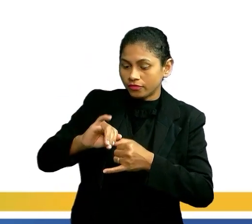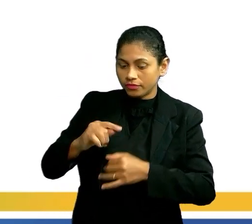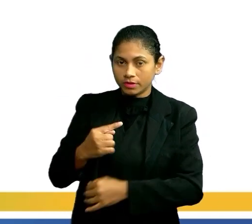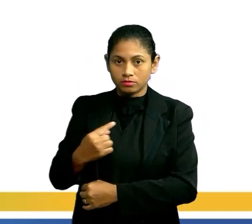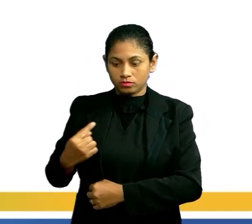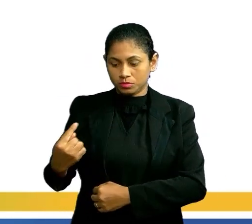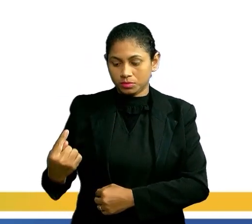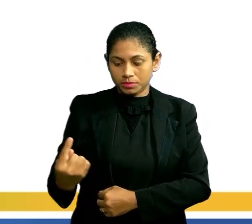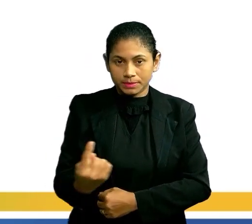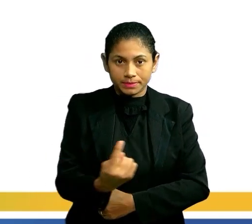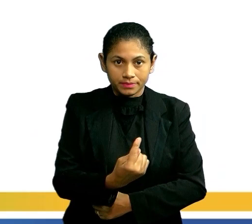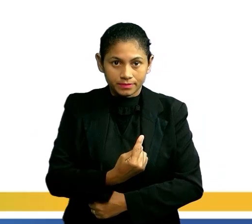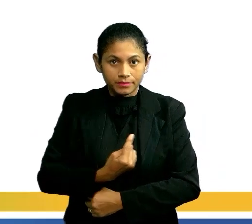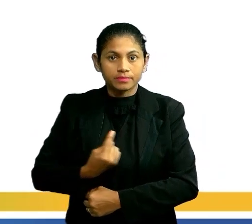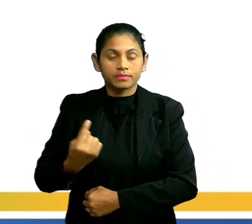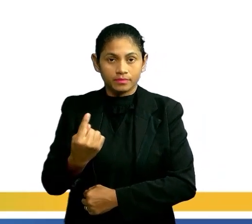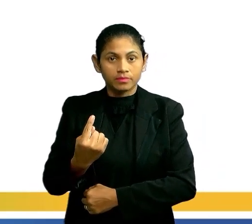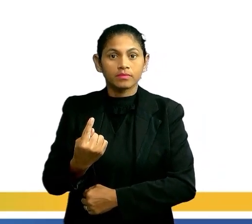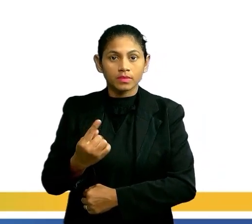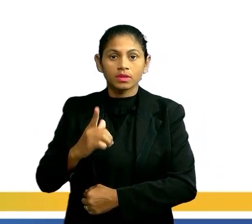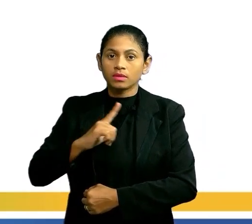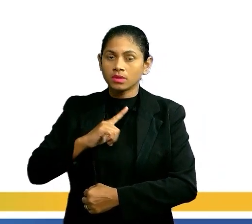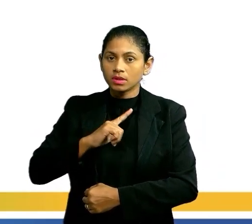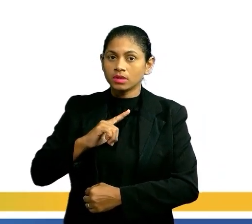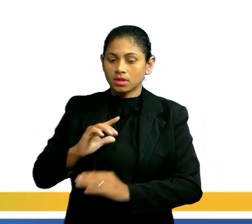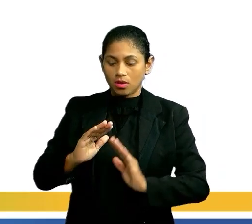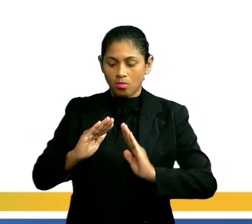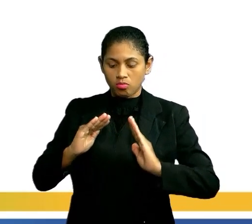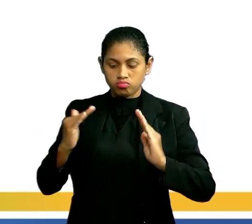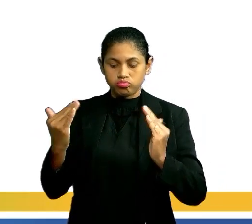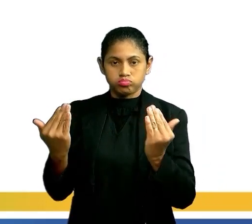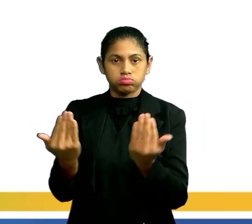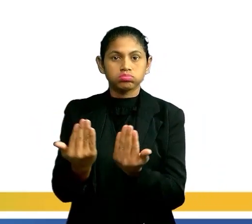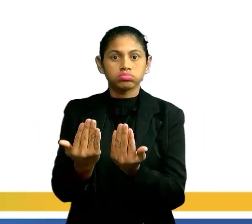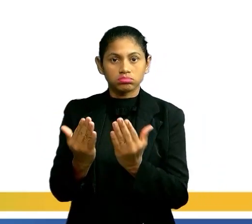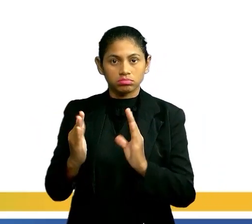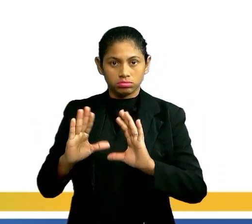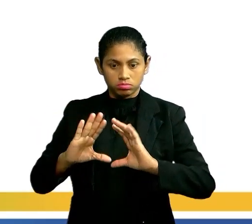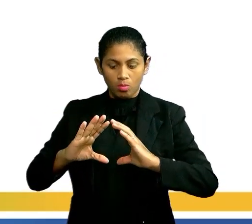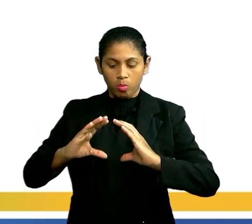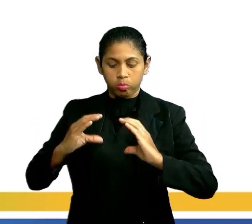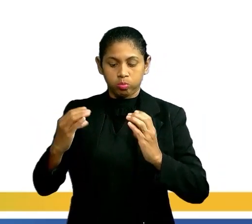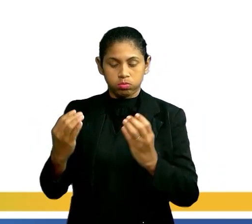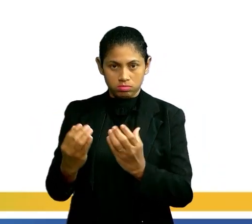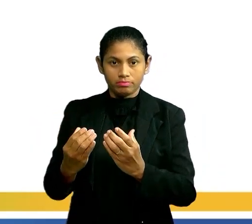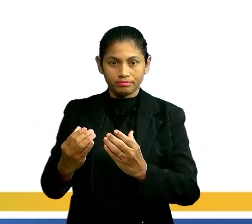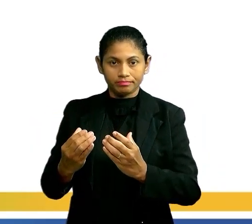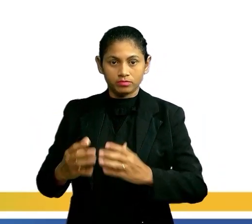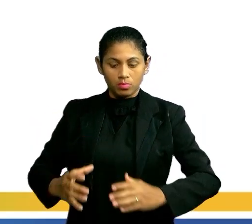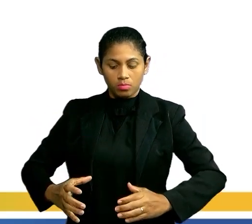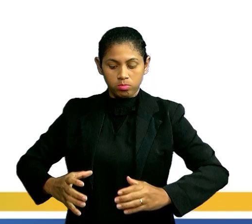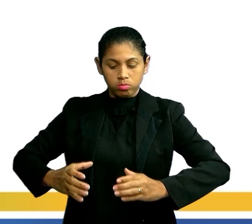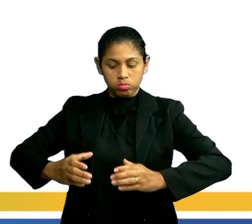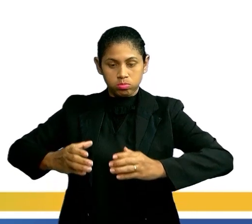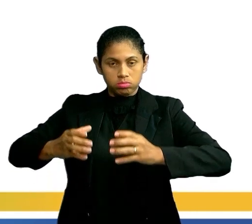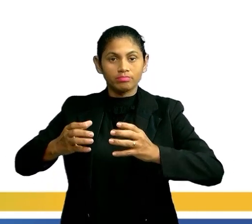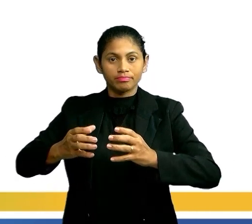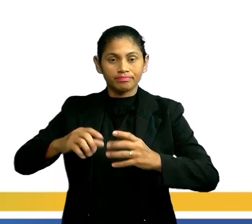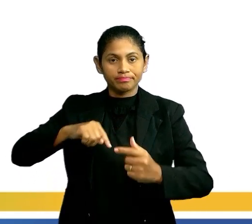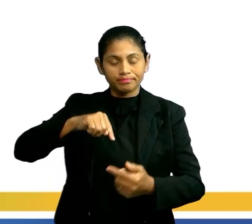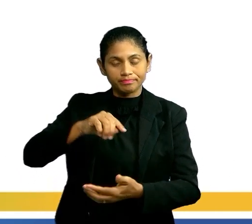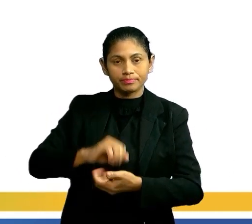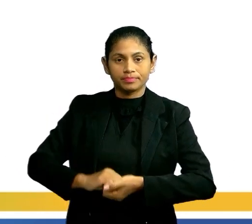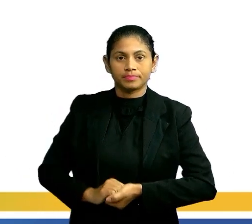das figuras planas, e tem uma superfície curva, é considerado que um corpo redondo, certo? Então, como